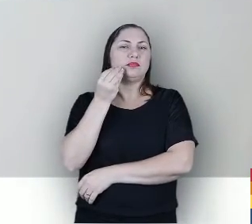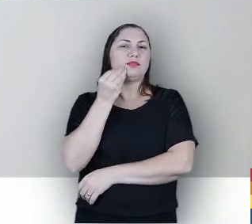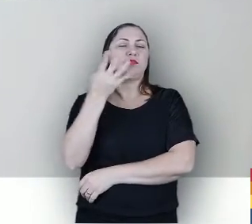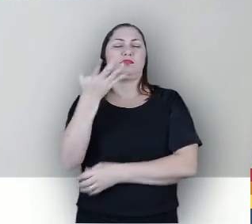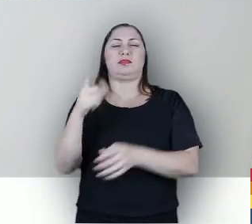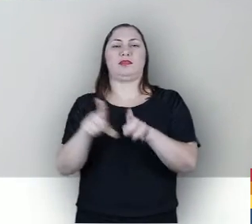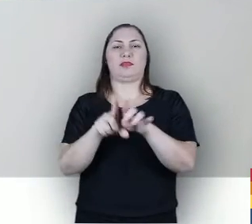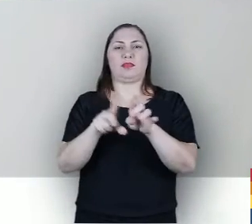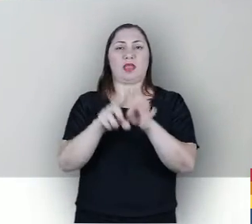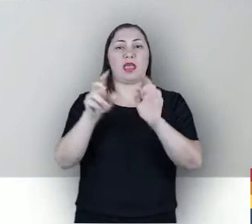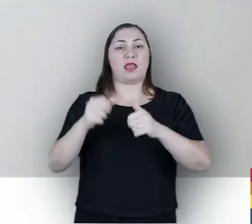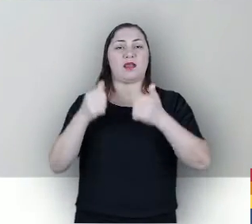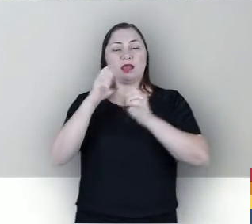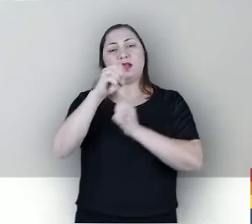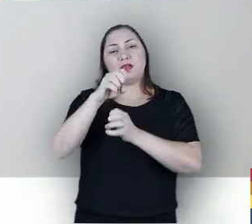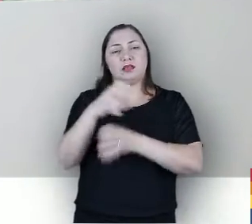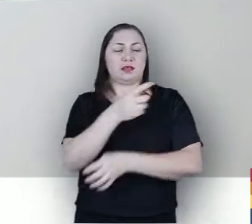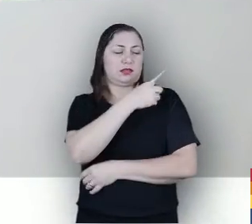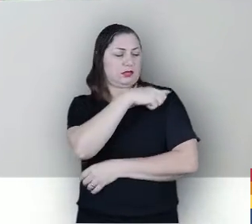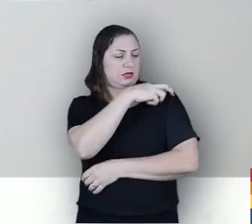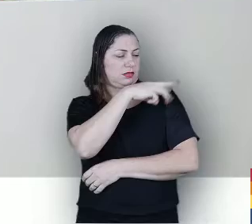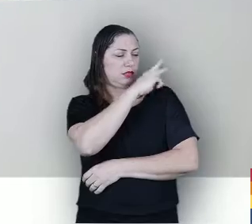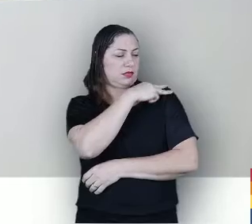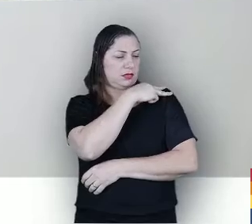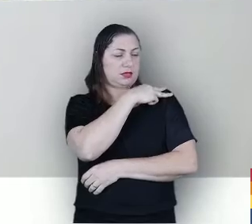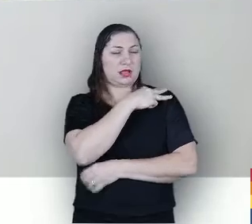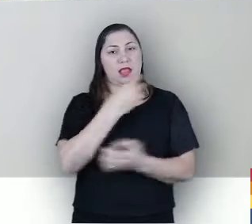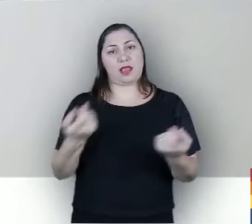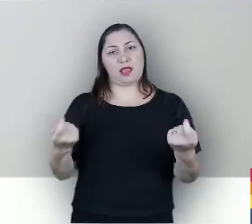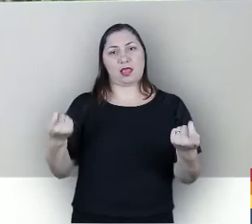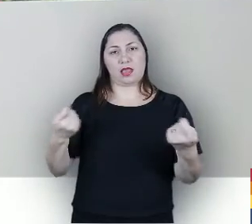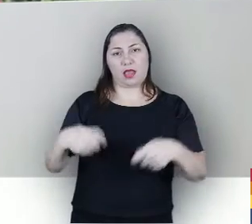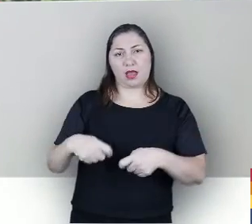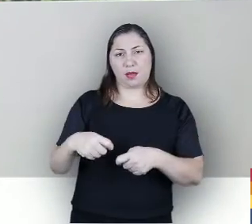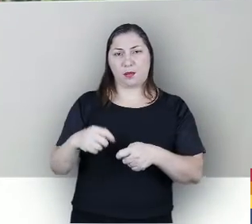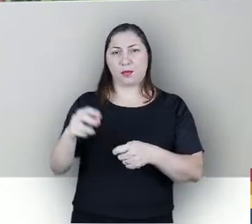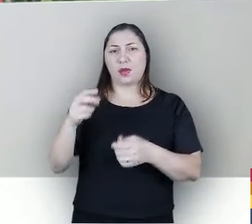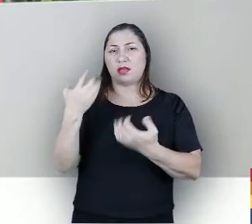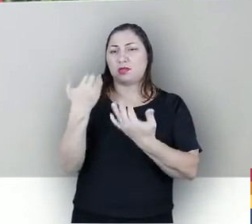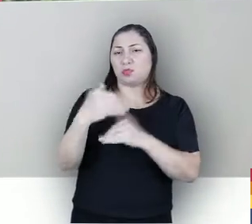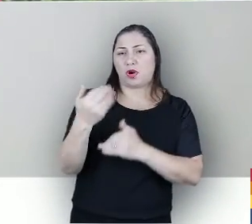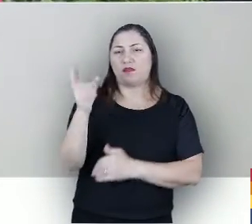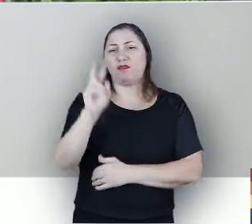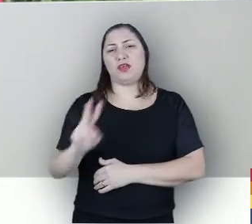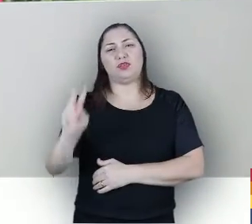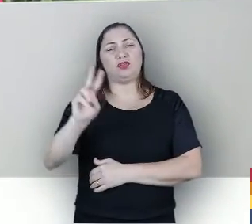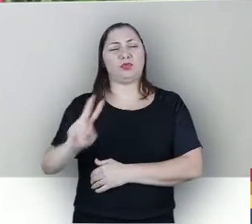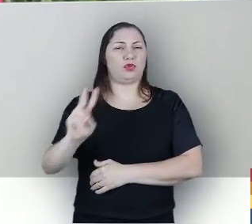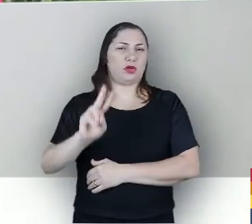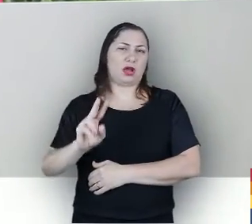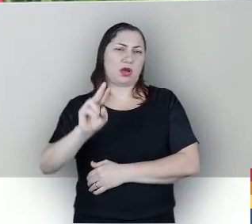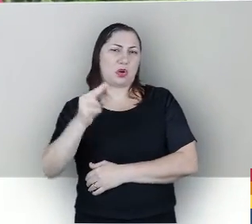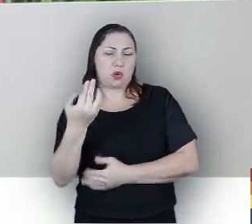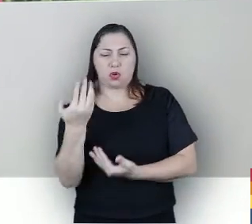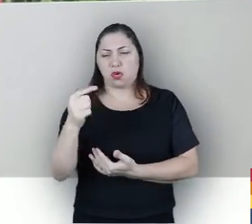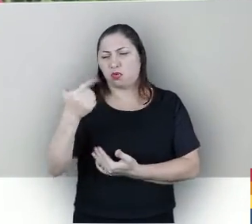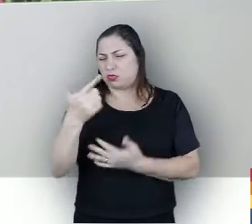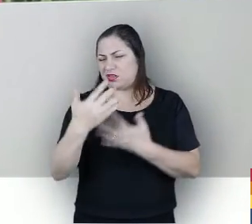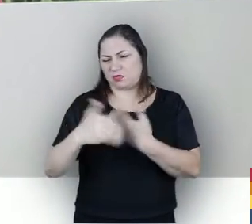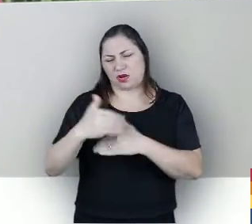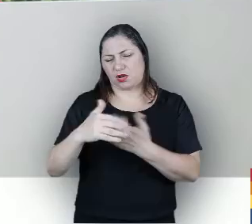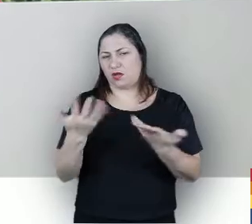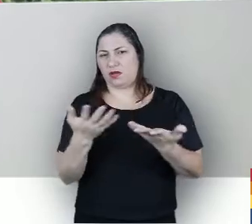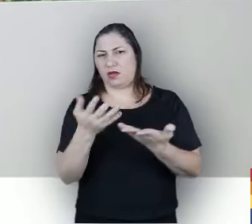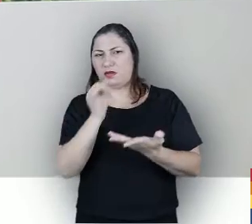precisa verificar quais as habilidades de fato são fundamentais, essenciais para o estudante